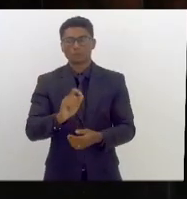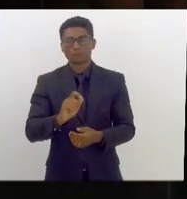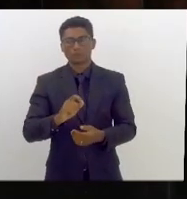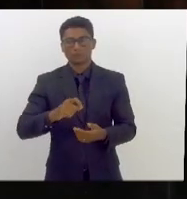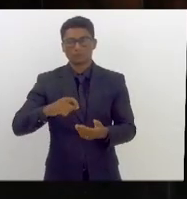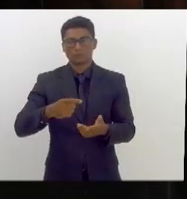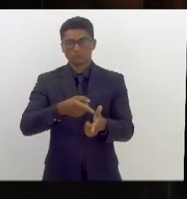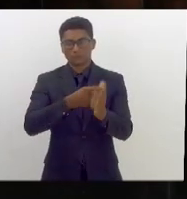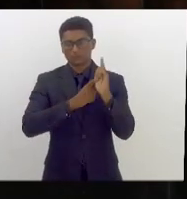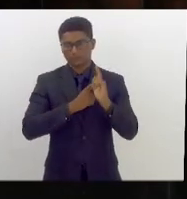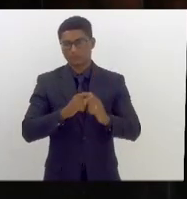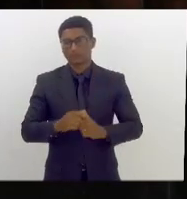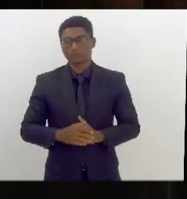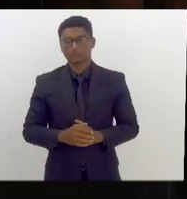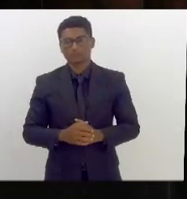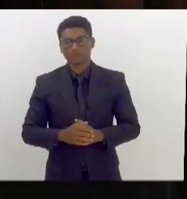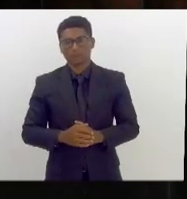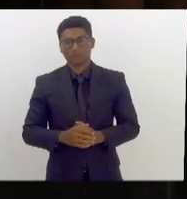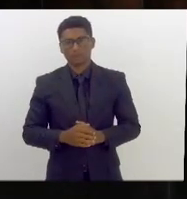dívida. Então,